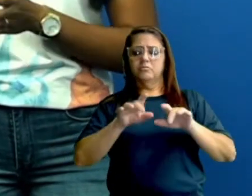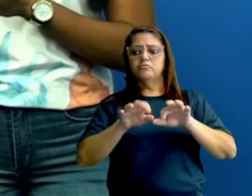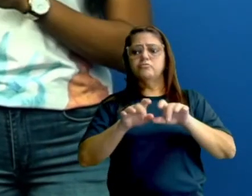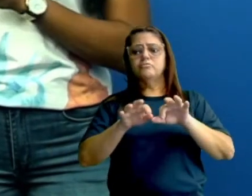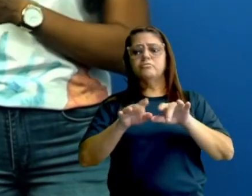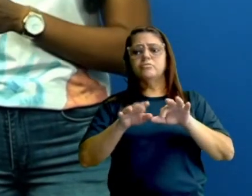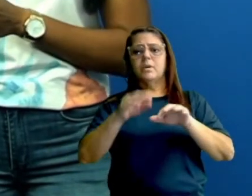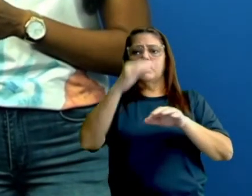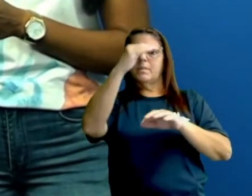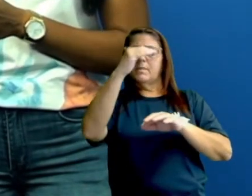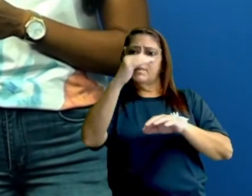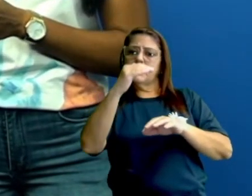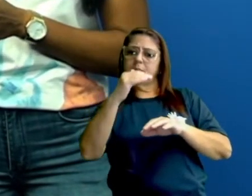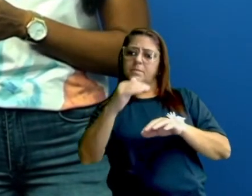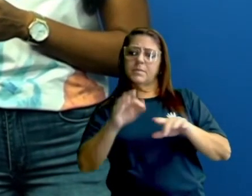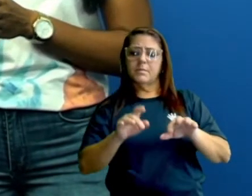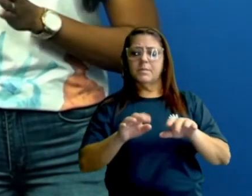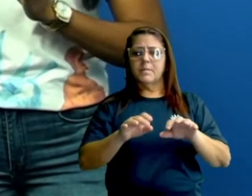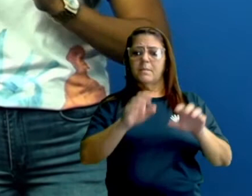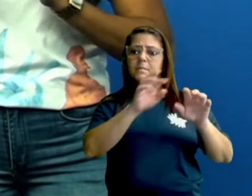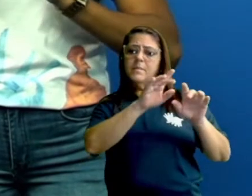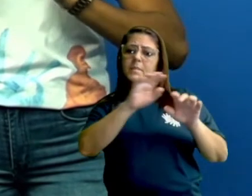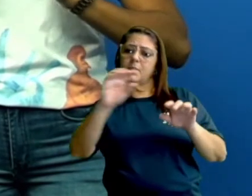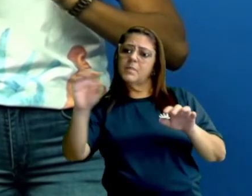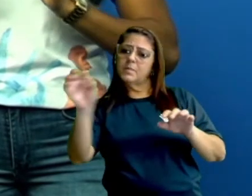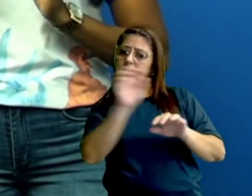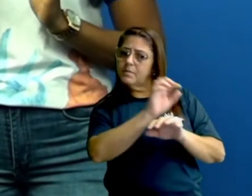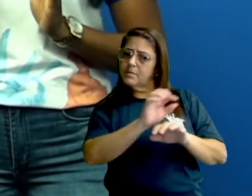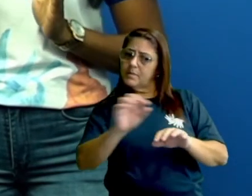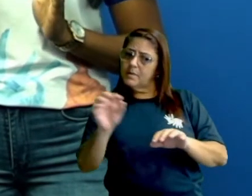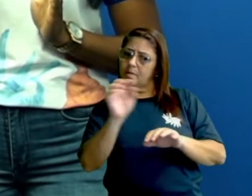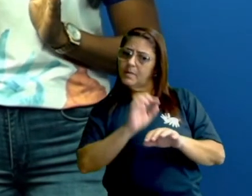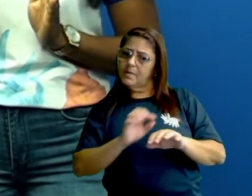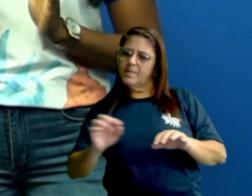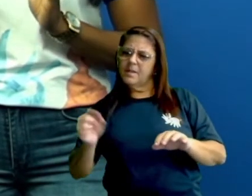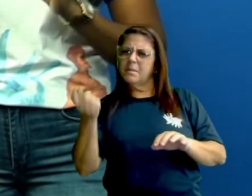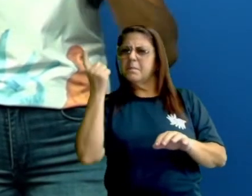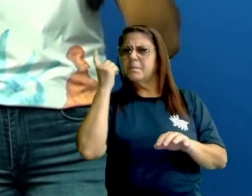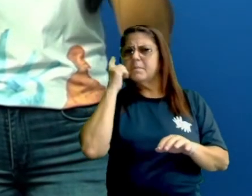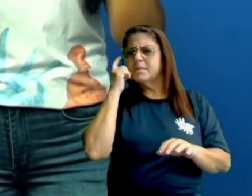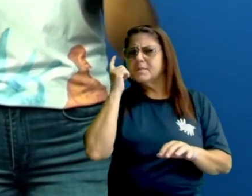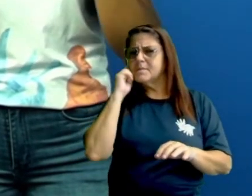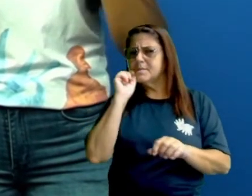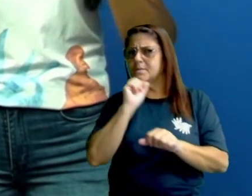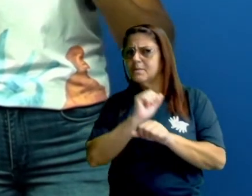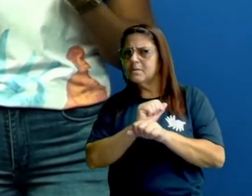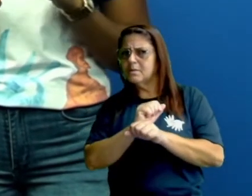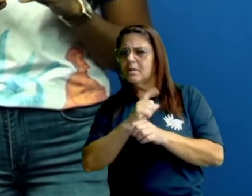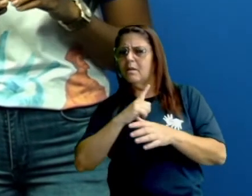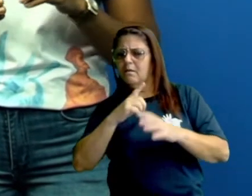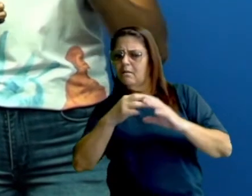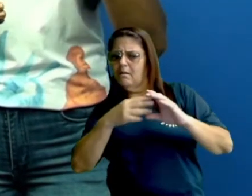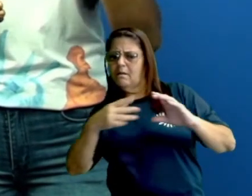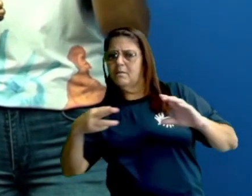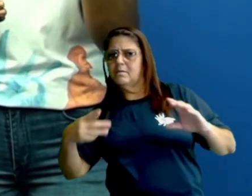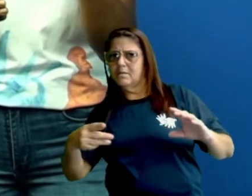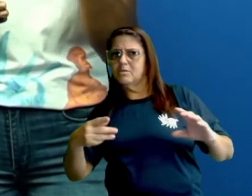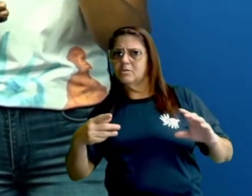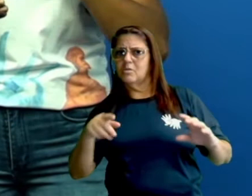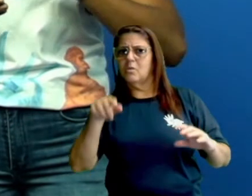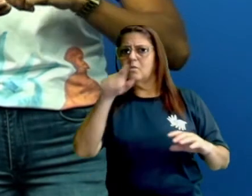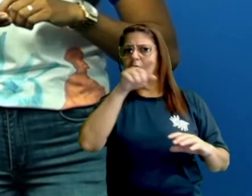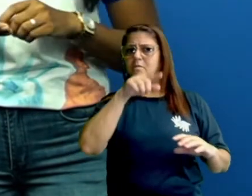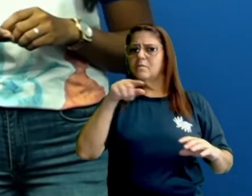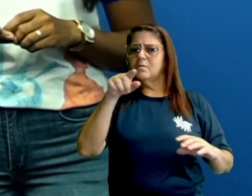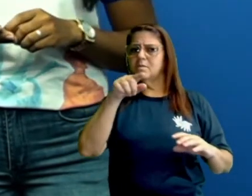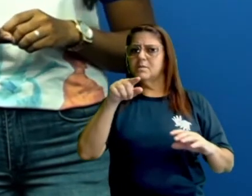vai dar a informação seguinte. Então, já pararam para analisar que a gente tem algumas características que quando você